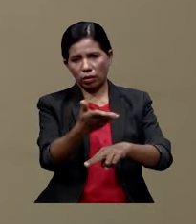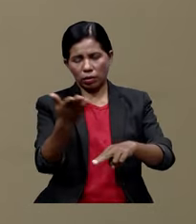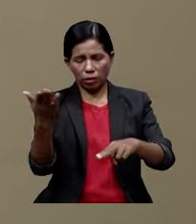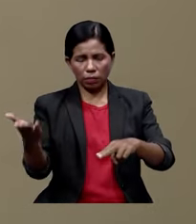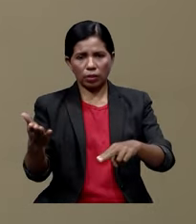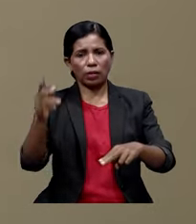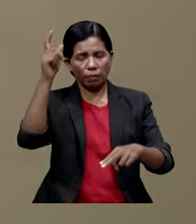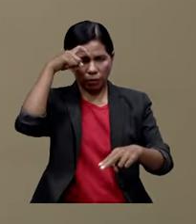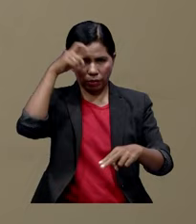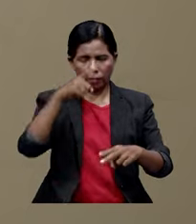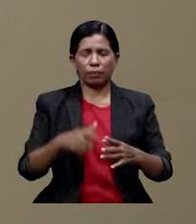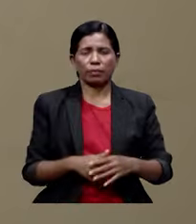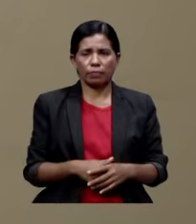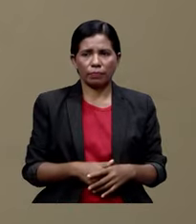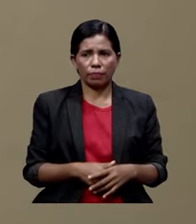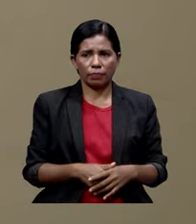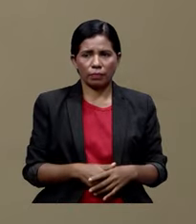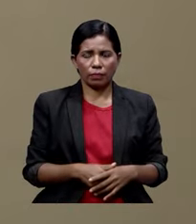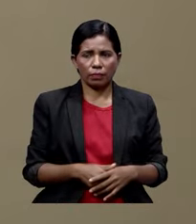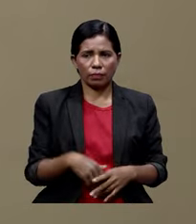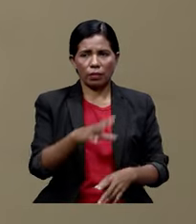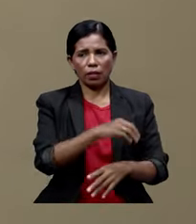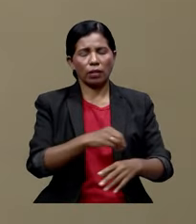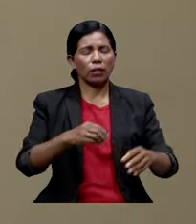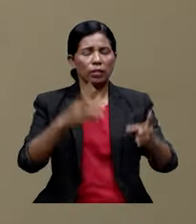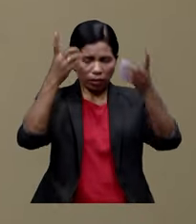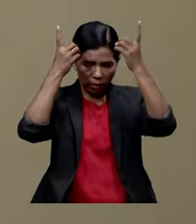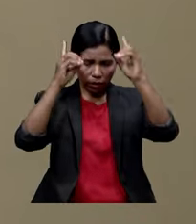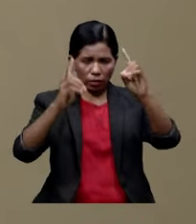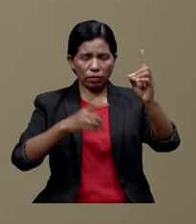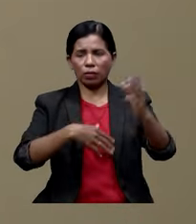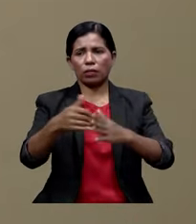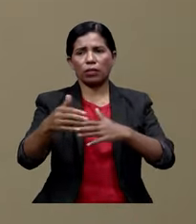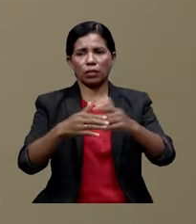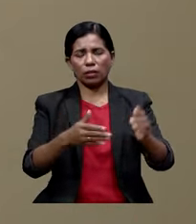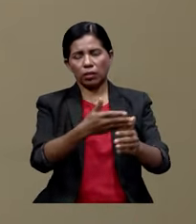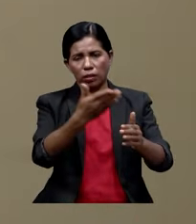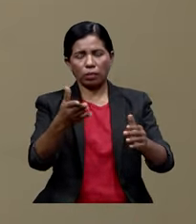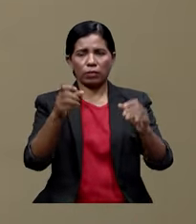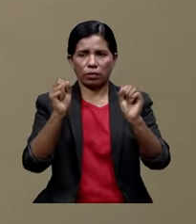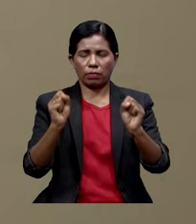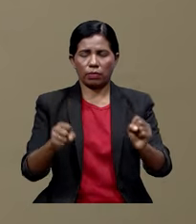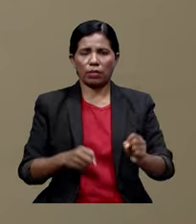conhecimento. Porque senão qualquer coisa que exige